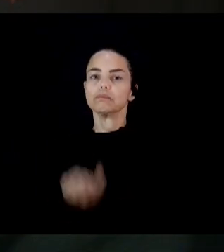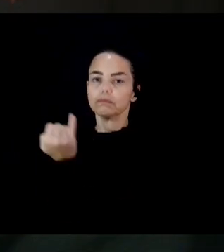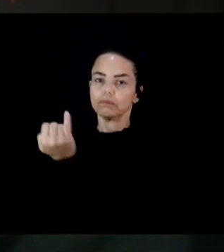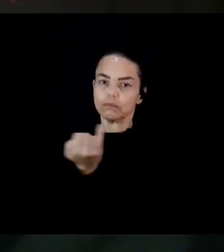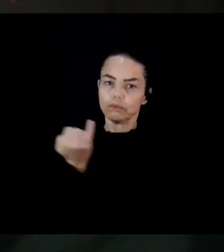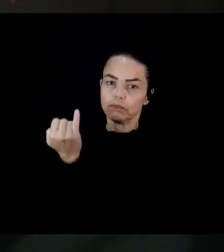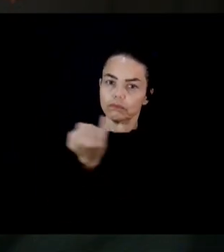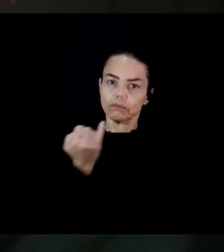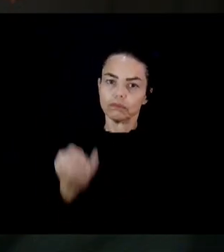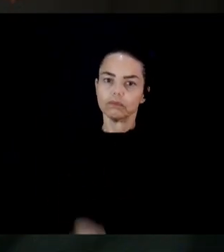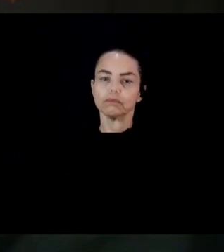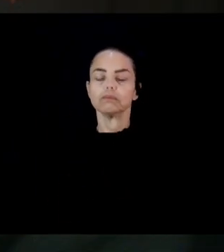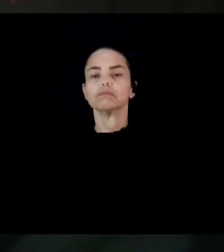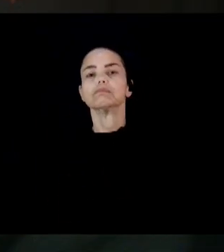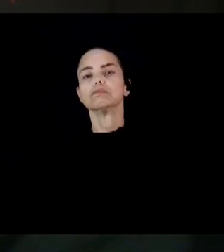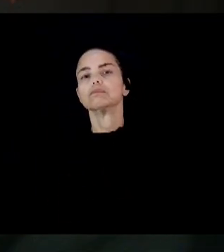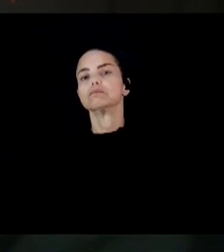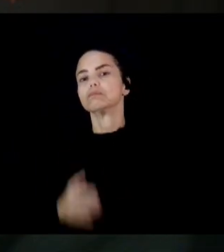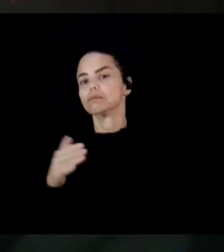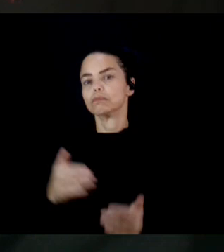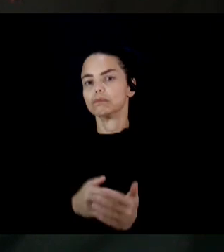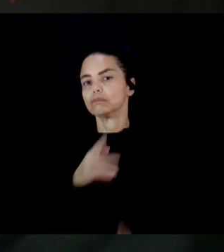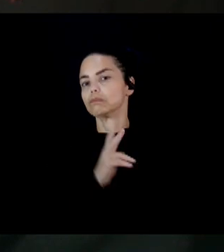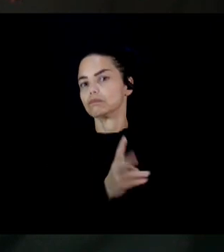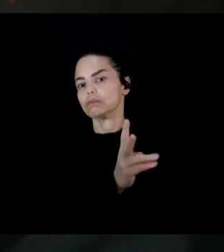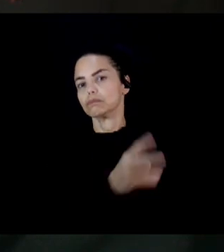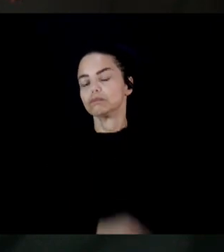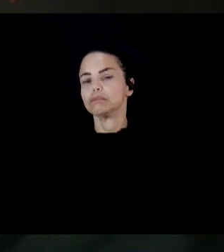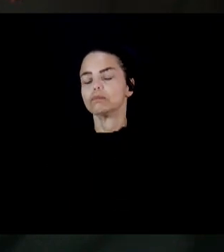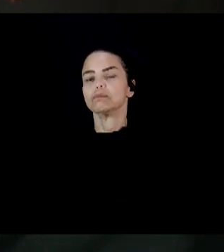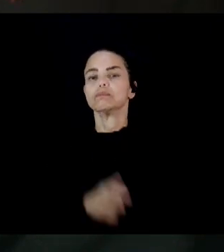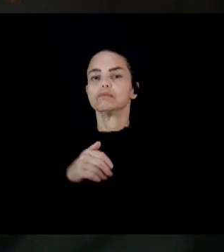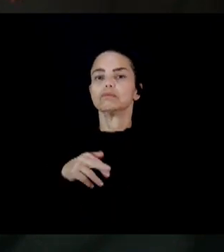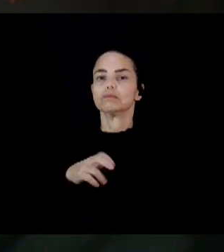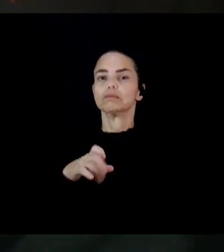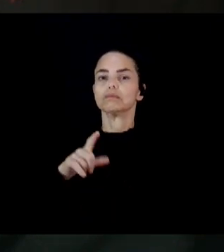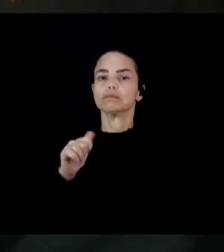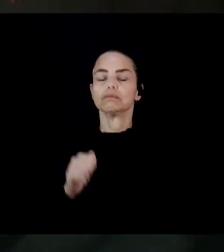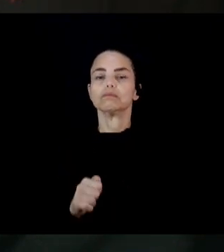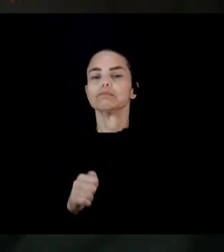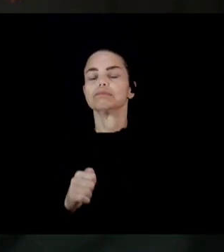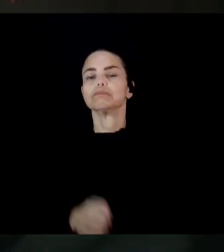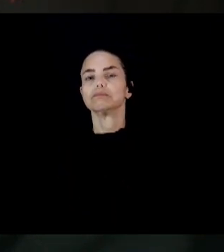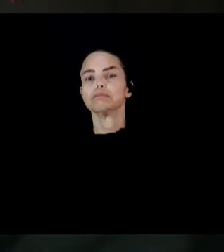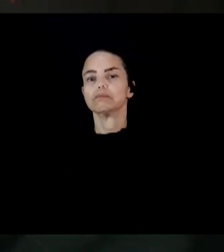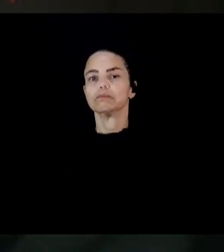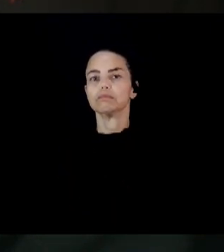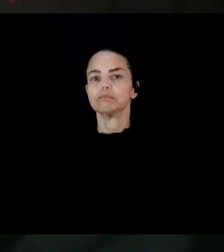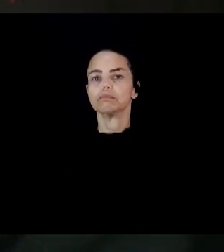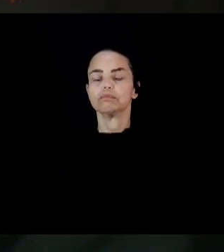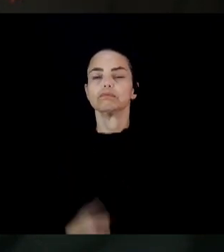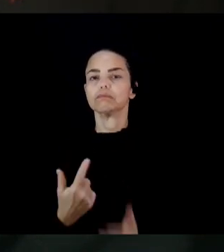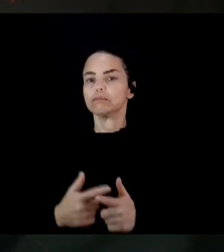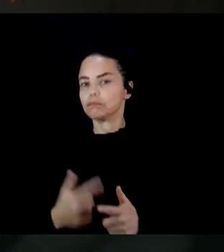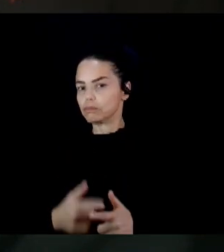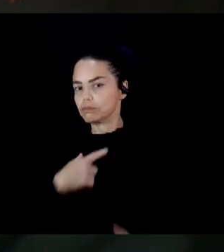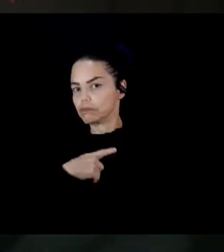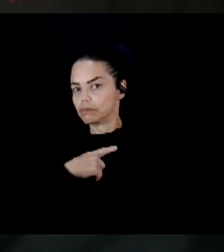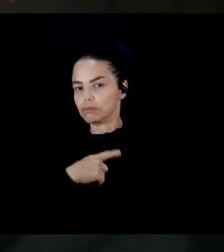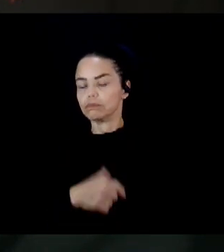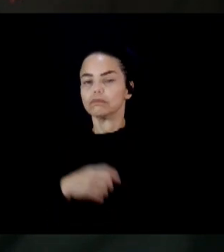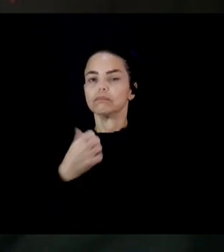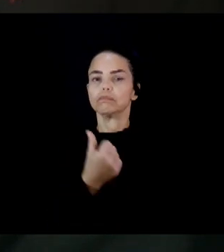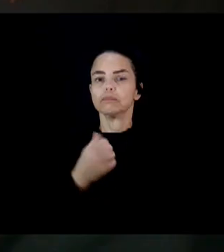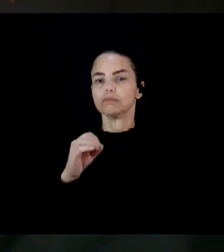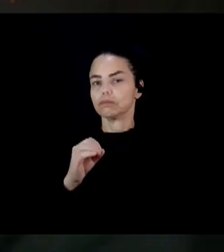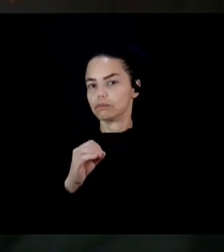gente. Importante a todo momento, né? Como a Marcela apontou, a gente está em movimento. E não é porque a gente tem lá 60 a mais que